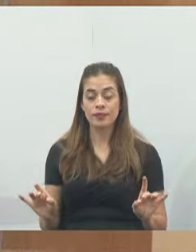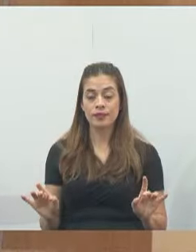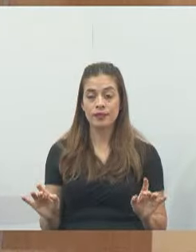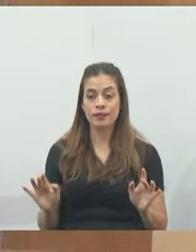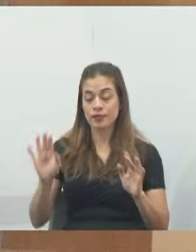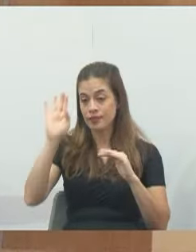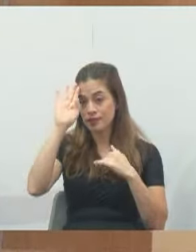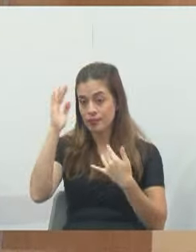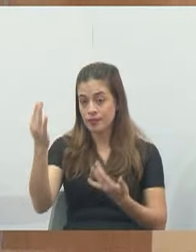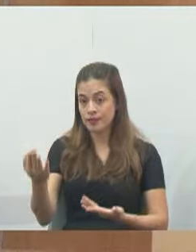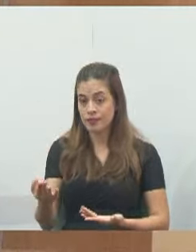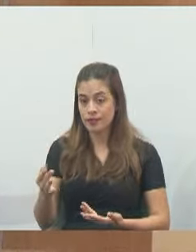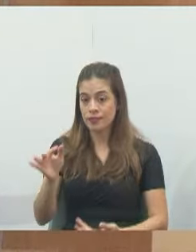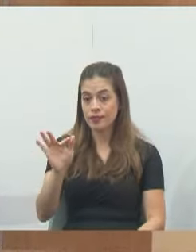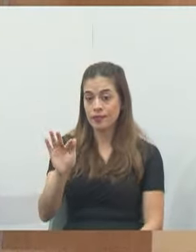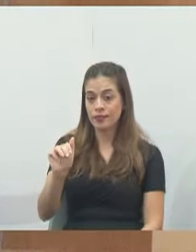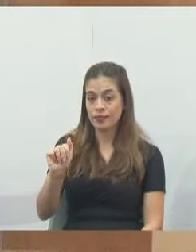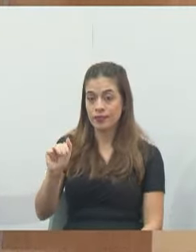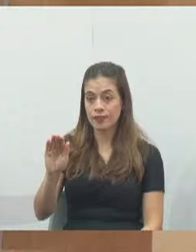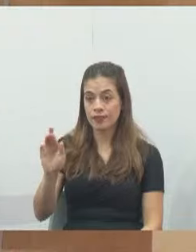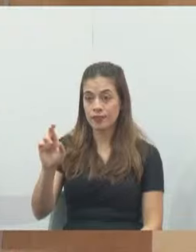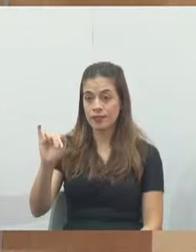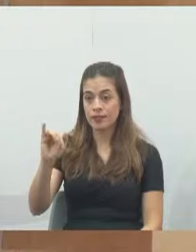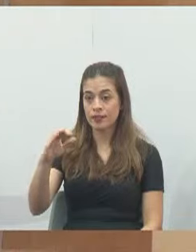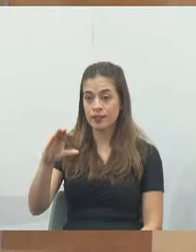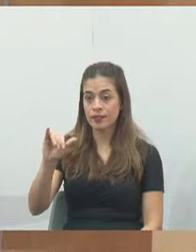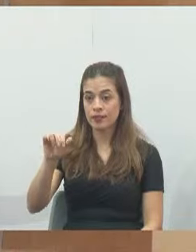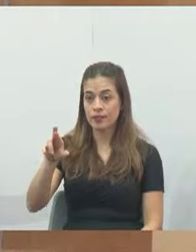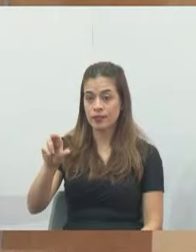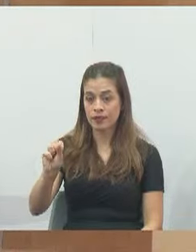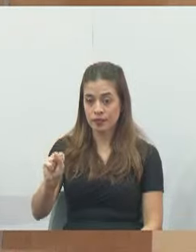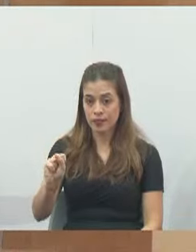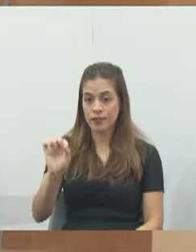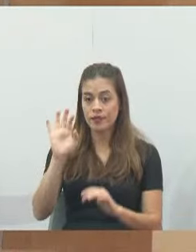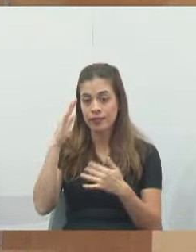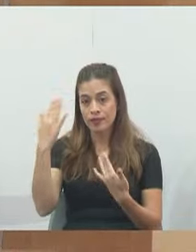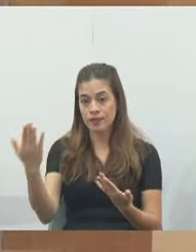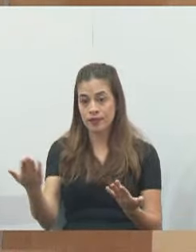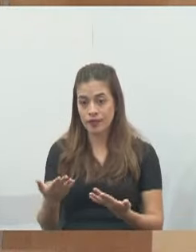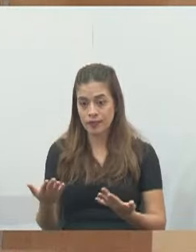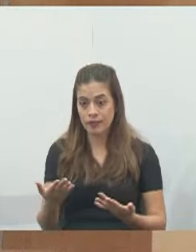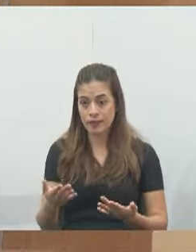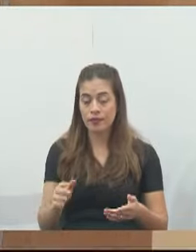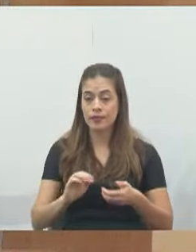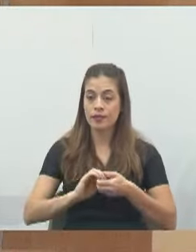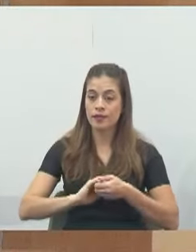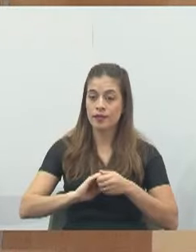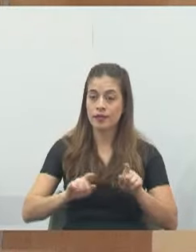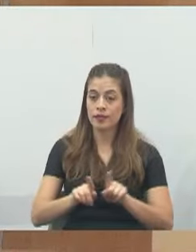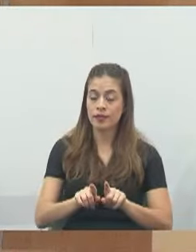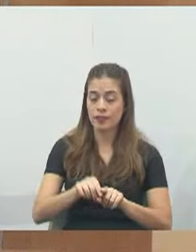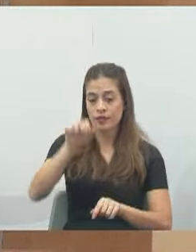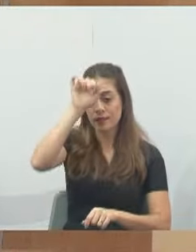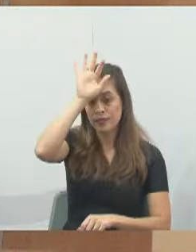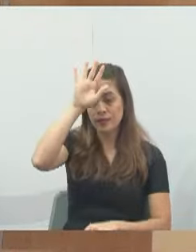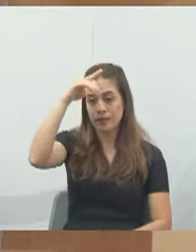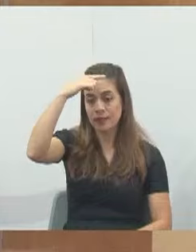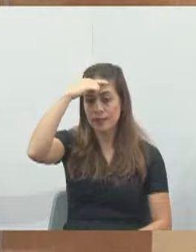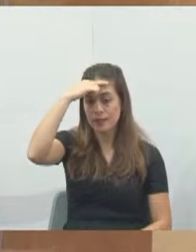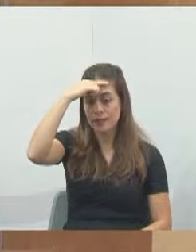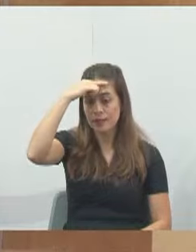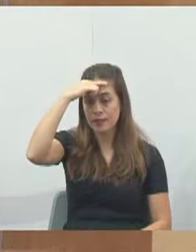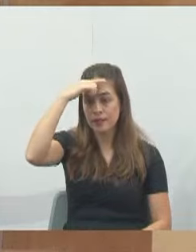nosso homenageado, Fabrício, né, que está aqui sendo homenageado hoje. E cumprimentar Dr. Rodrigo Salomão, Luiz